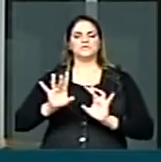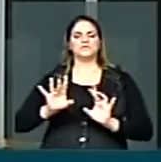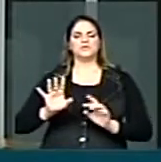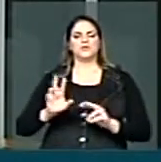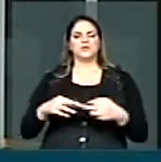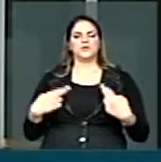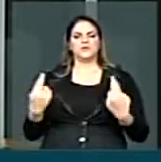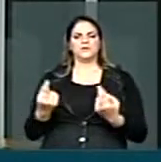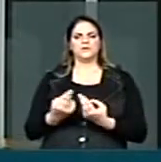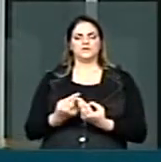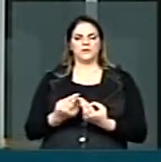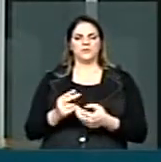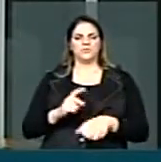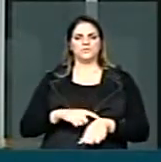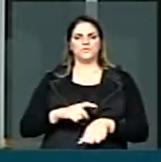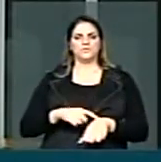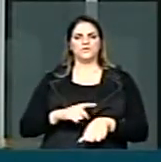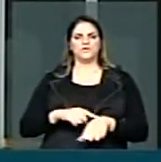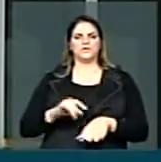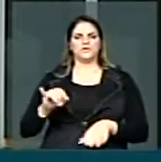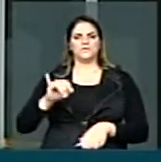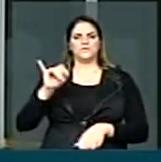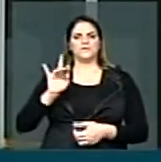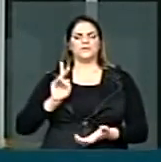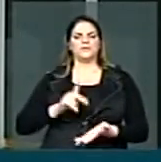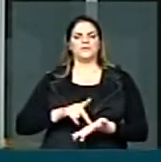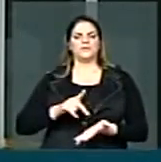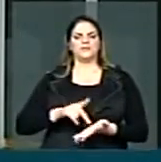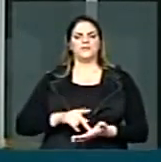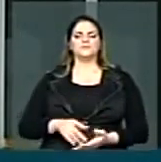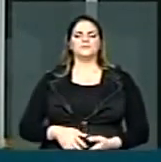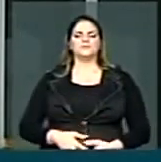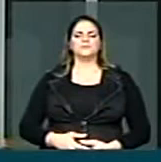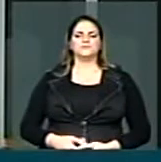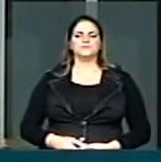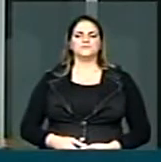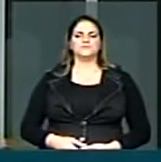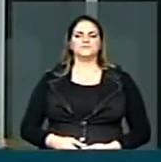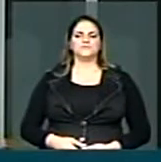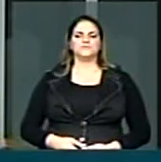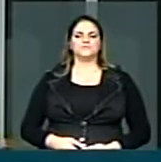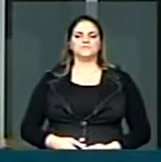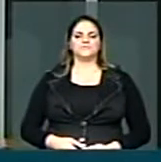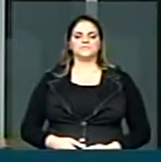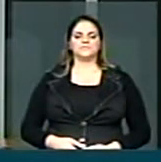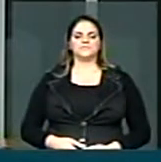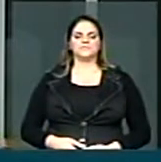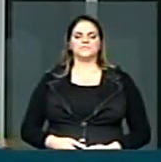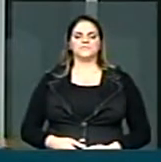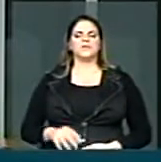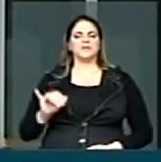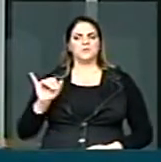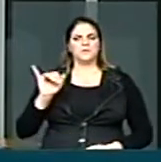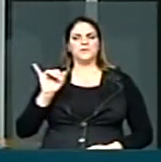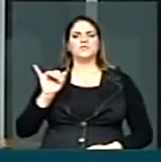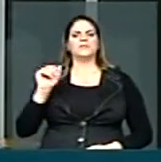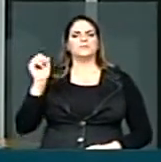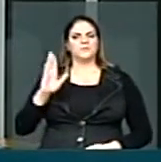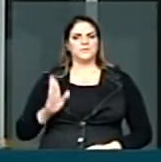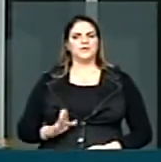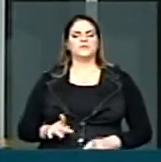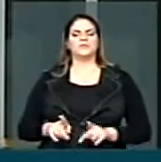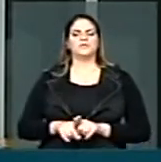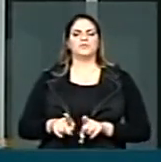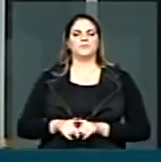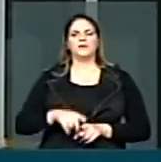excepcional a esse acontecimento que tem extraordinária significação para o país e, sobretudo, para aqueles